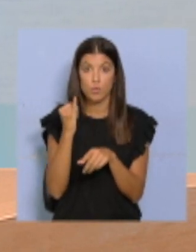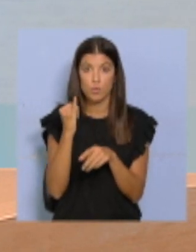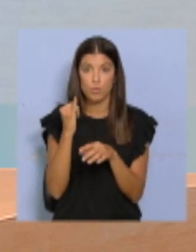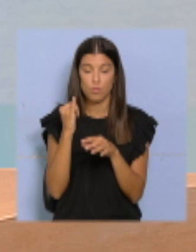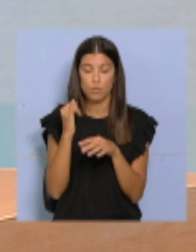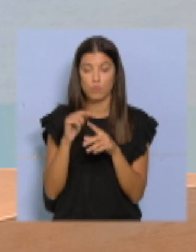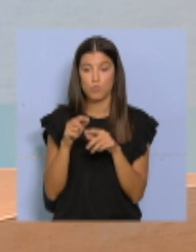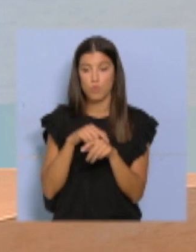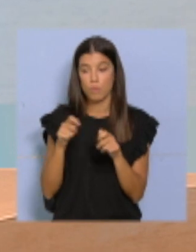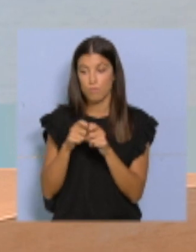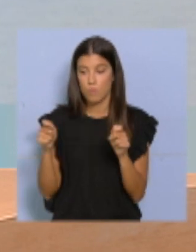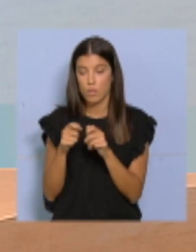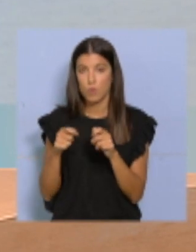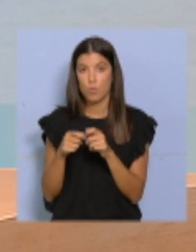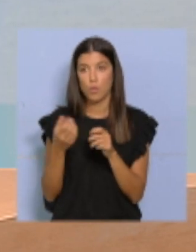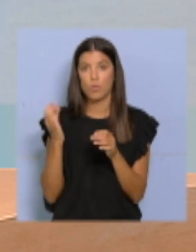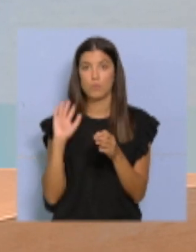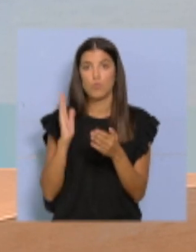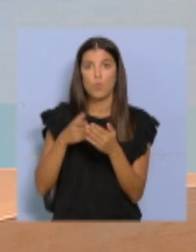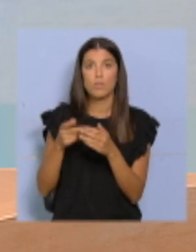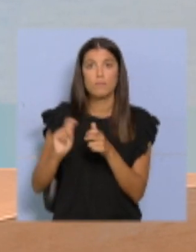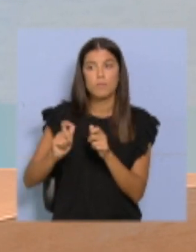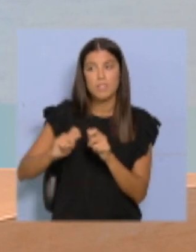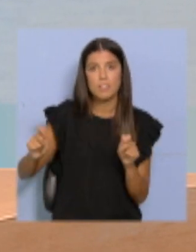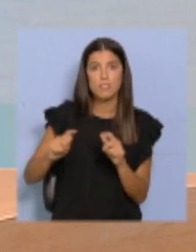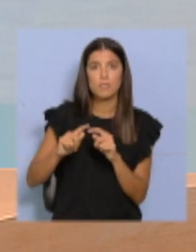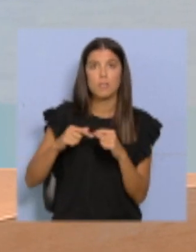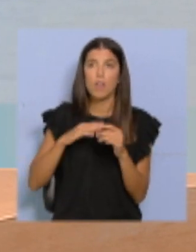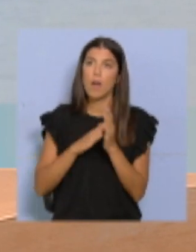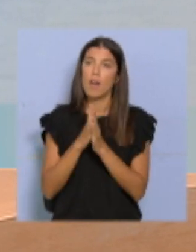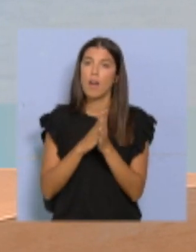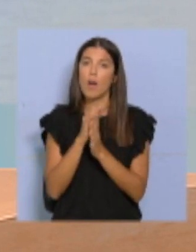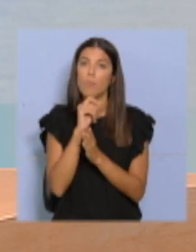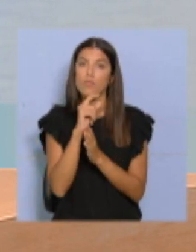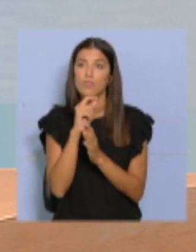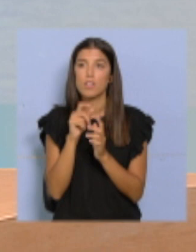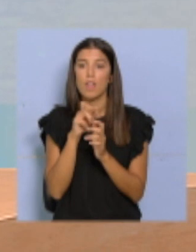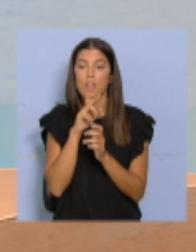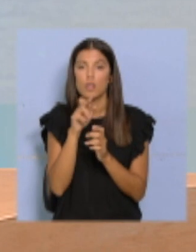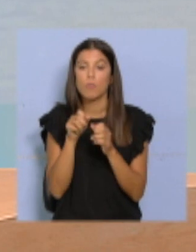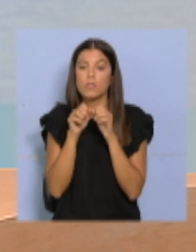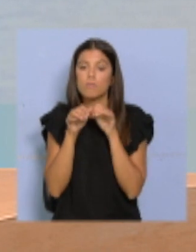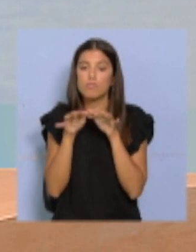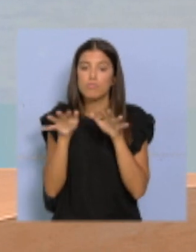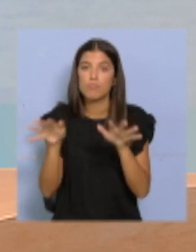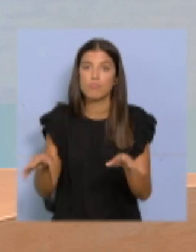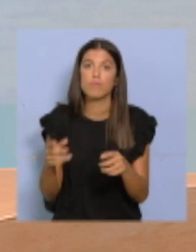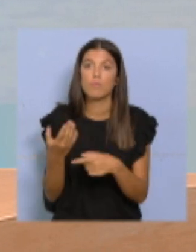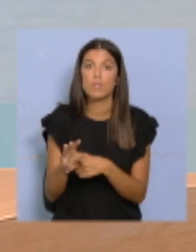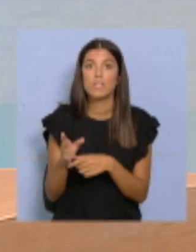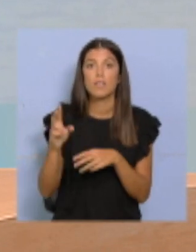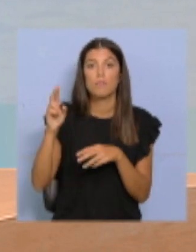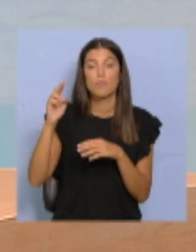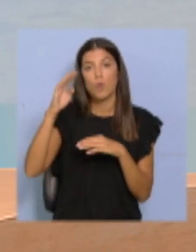período, principalmente nos últimos meses, tivemos a oportunidade de alargar a nossa capacidade de resposta em número de camas, em número